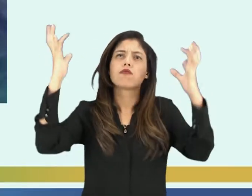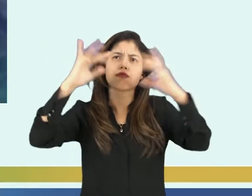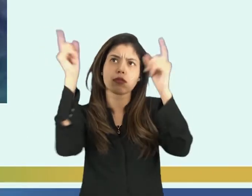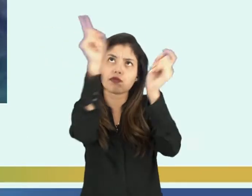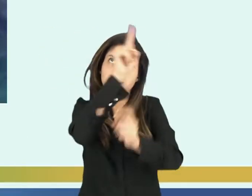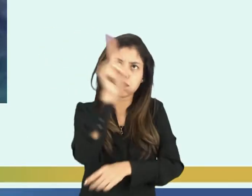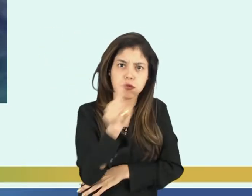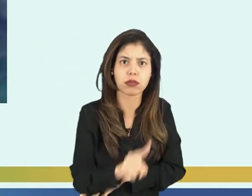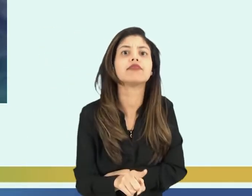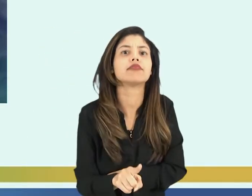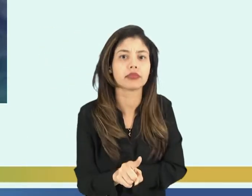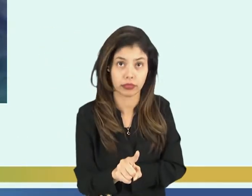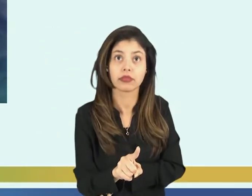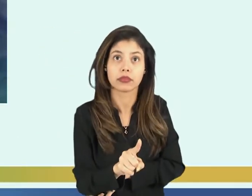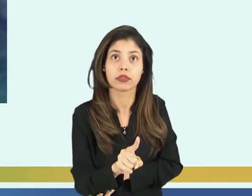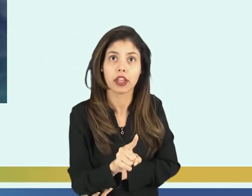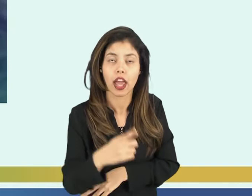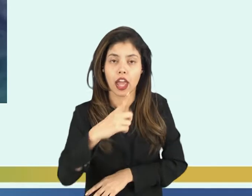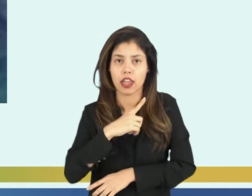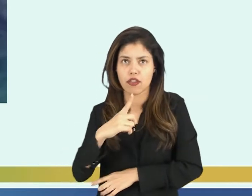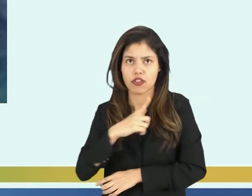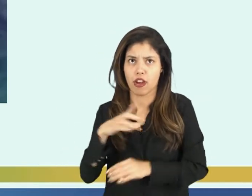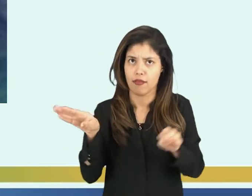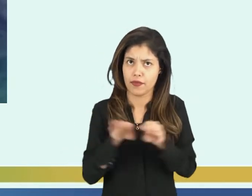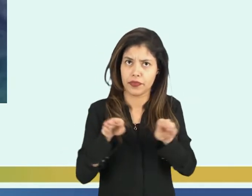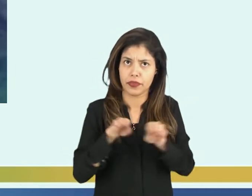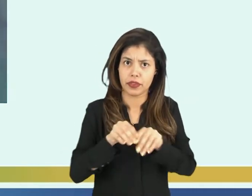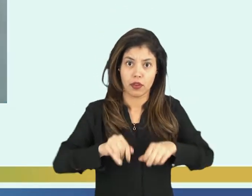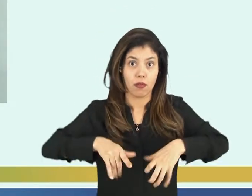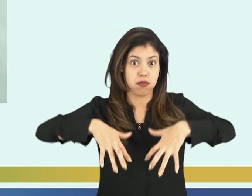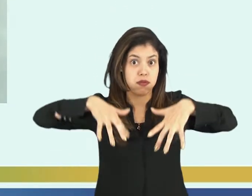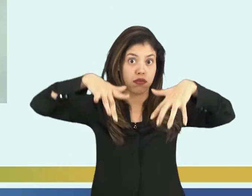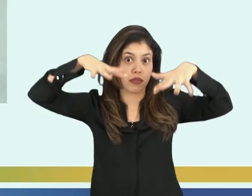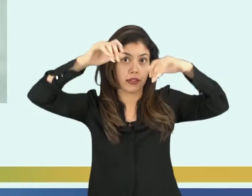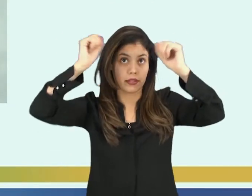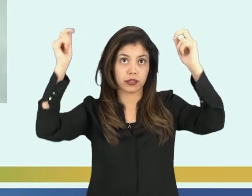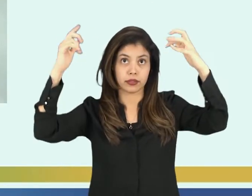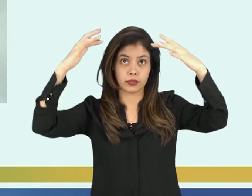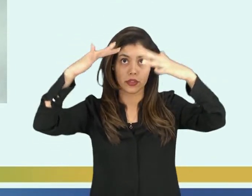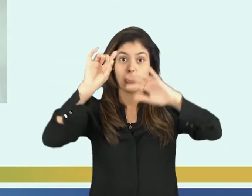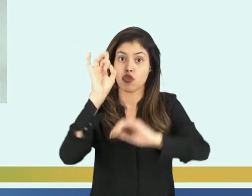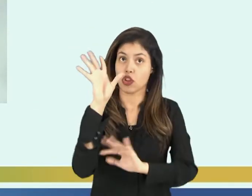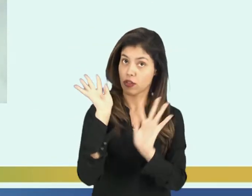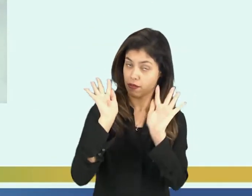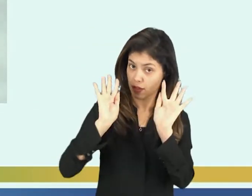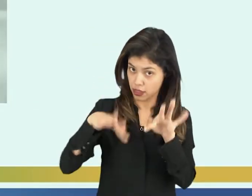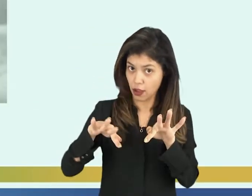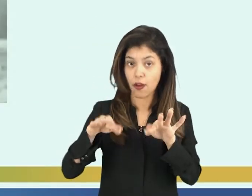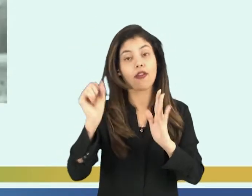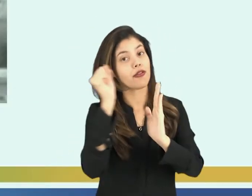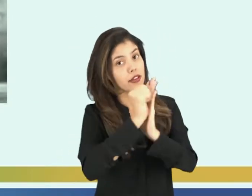descobriu que os raios eram descargas de correntes elétricas que vinham das nuvens. Mas só no final do